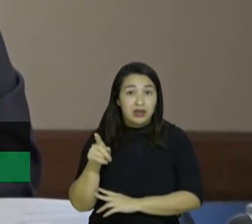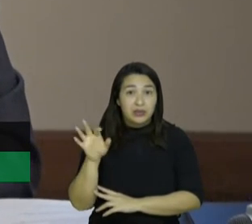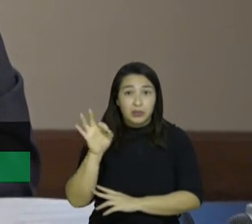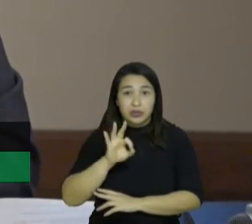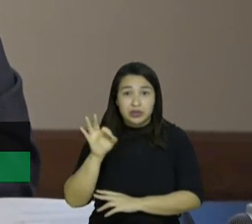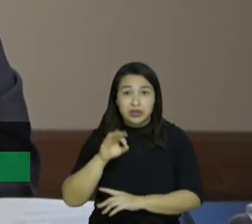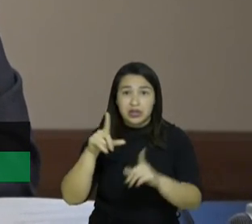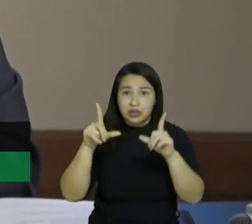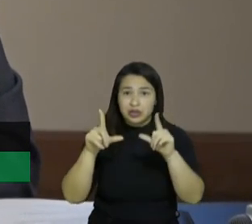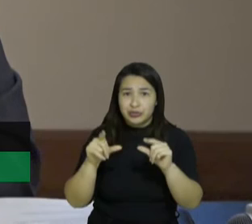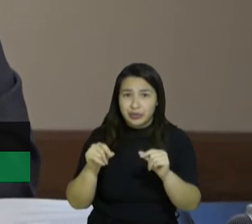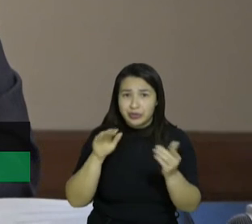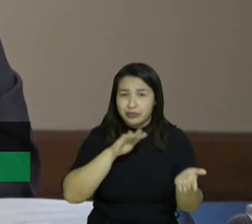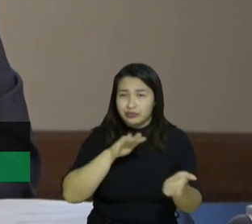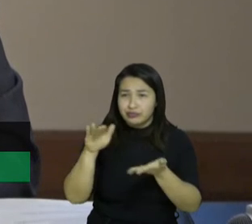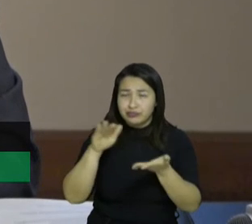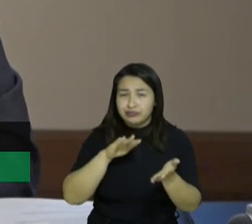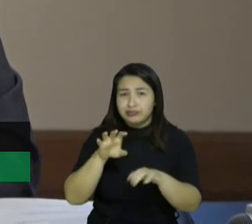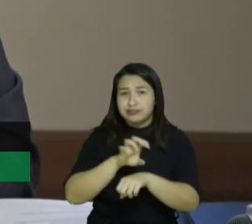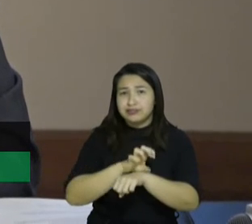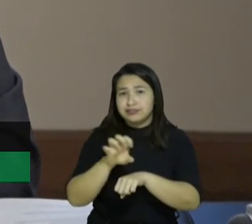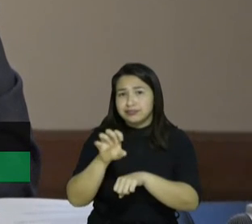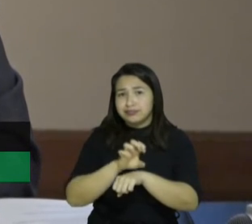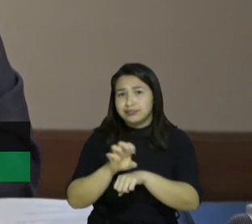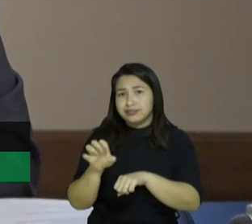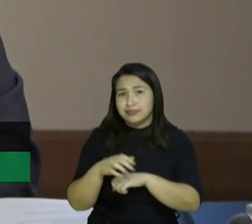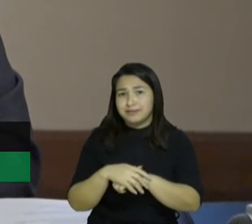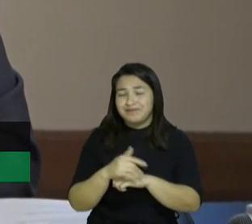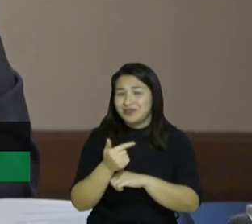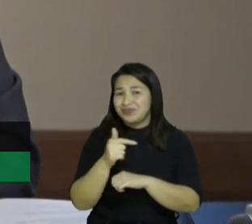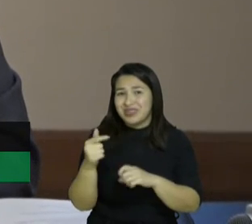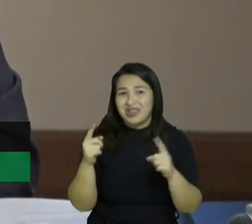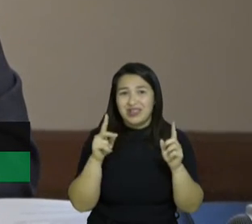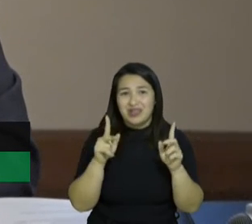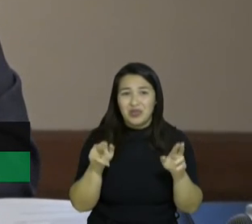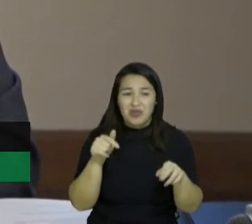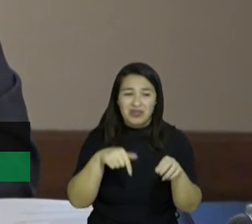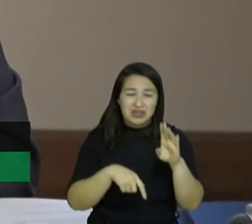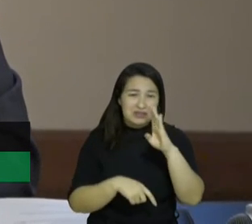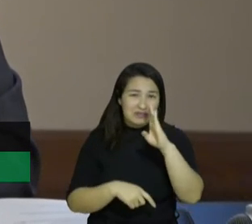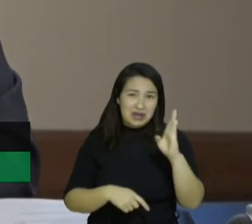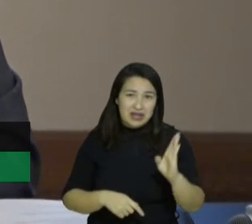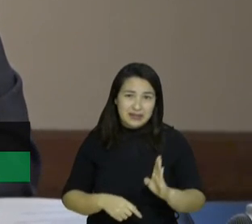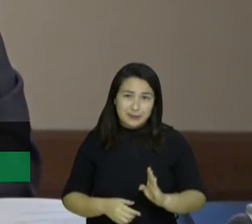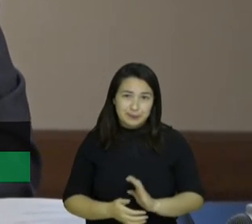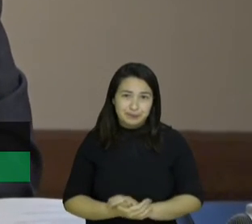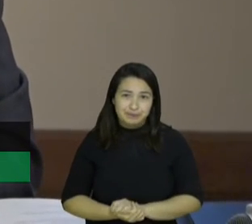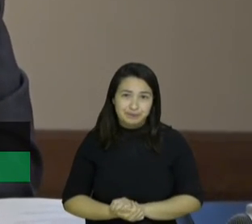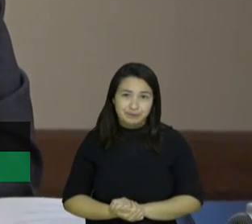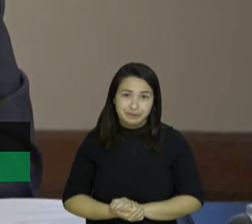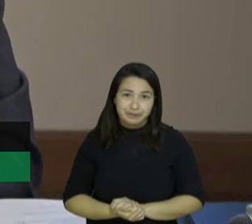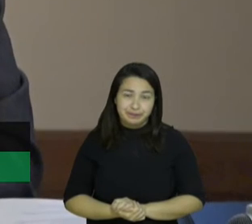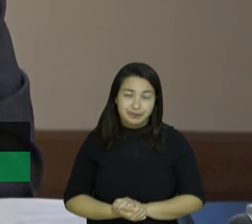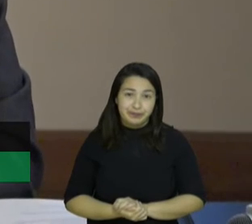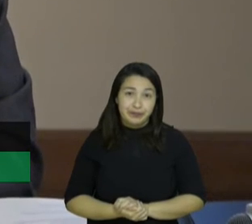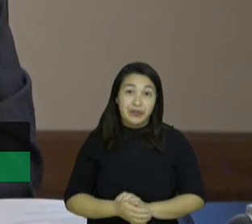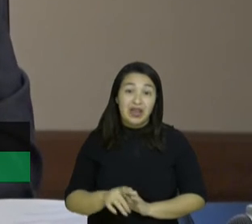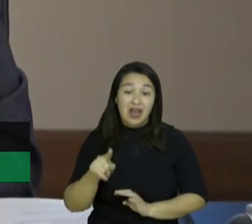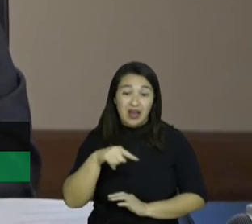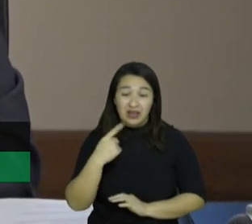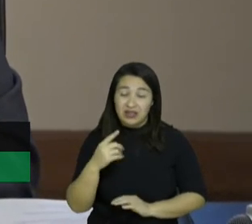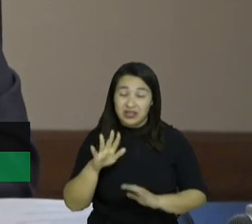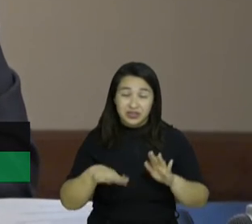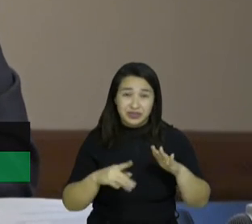muito atraentes eh sem as mesmas taxações que o Brasil tem então Eh é é um inibidor por outro